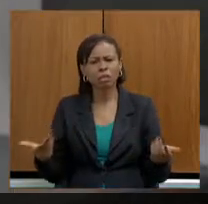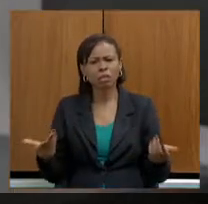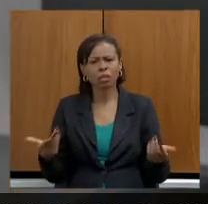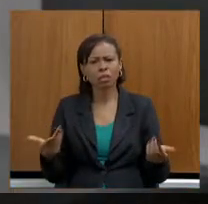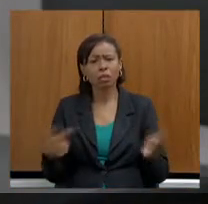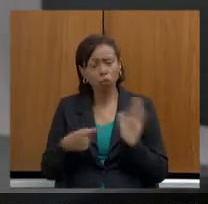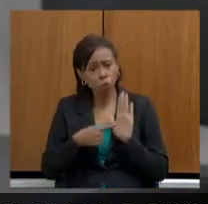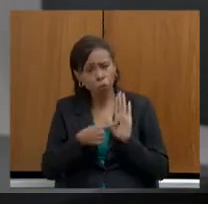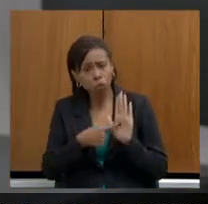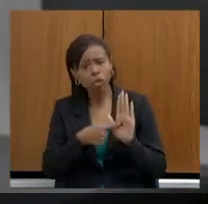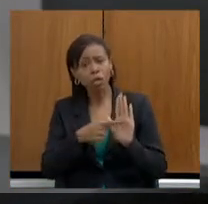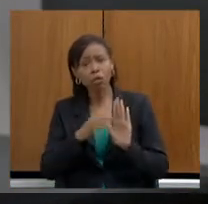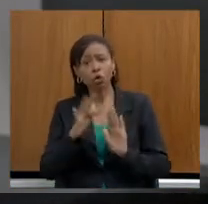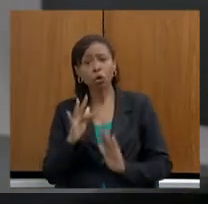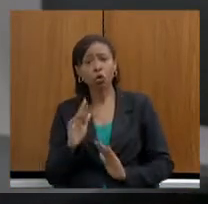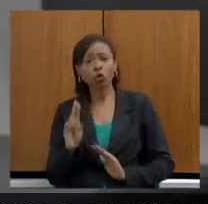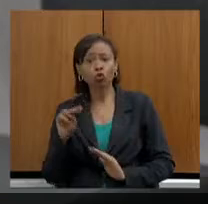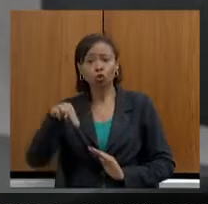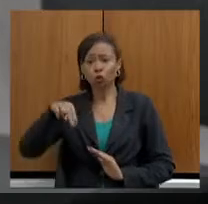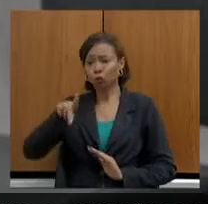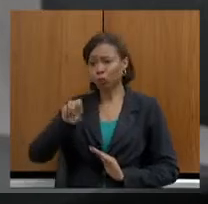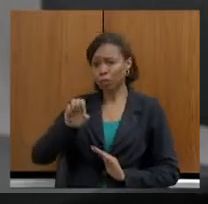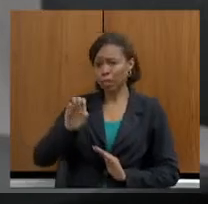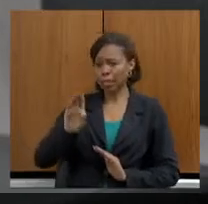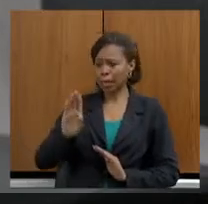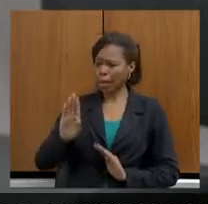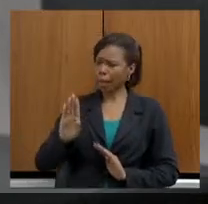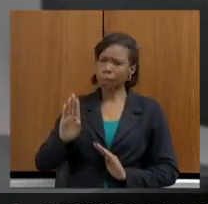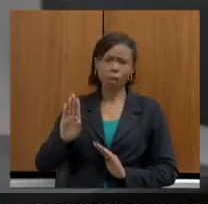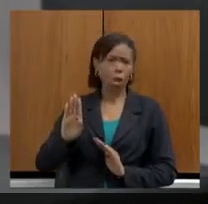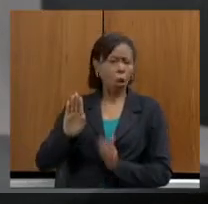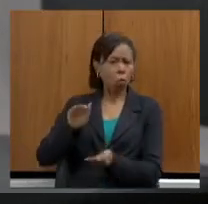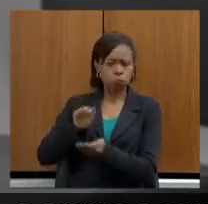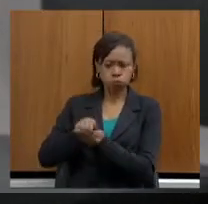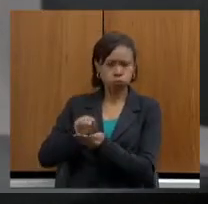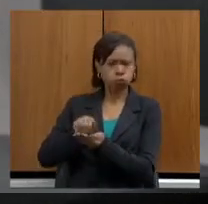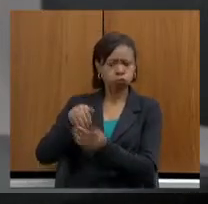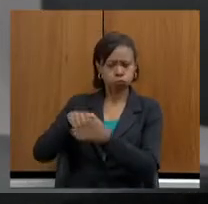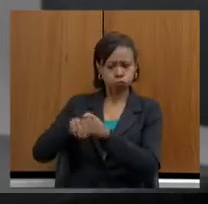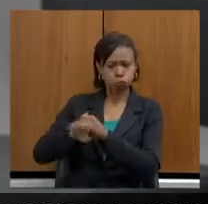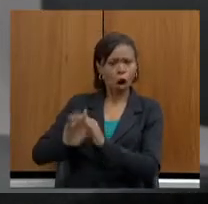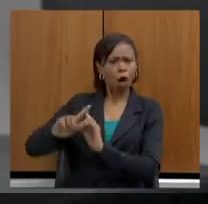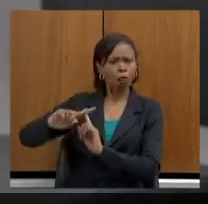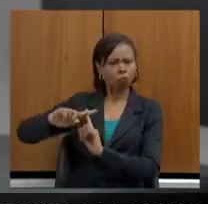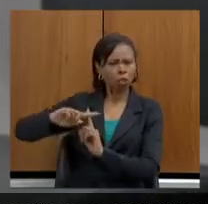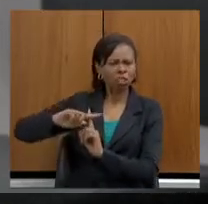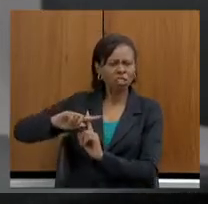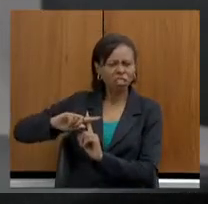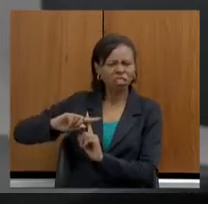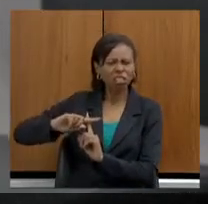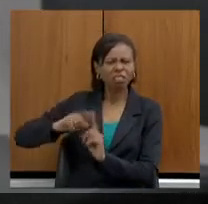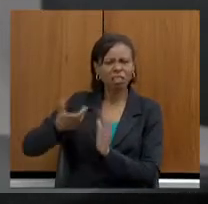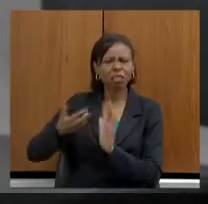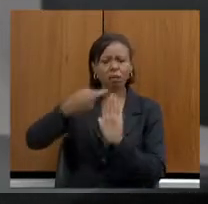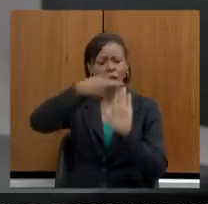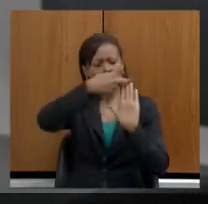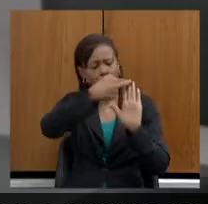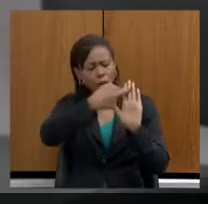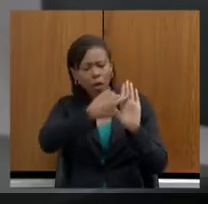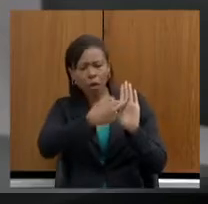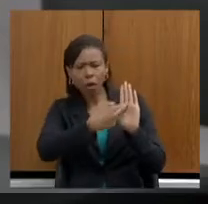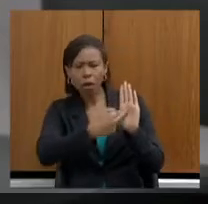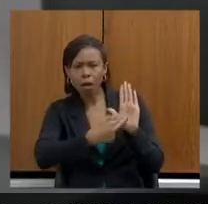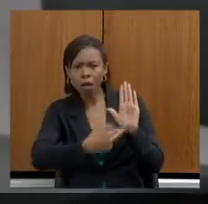fundeb Positivo agora pegando as informações em tempo real do relatório que acabou de tá lá